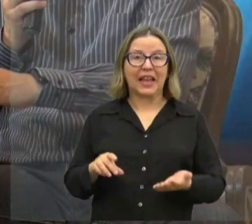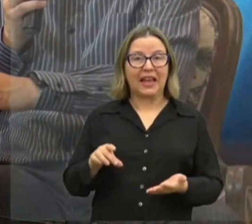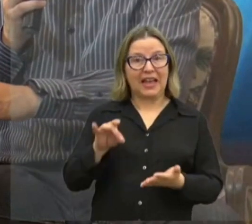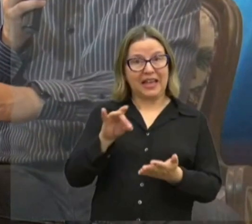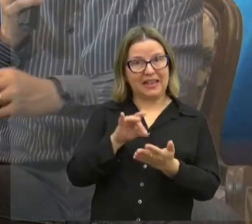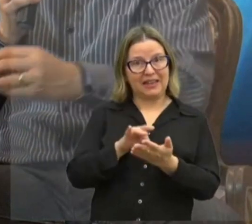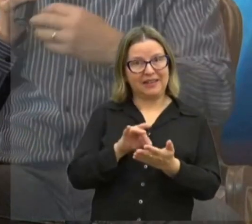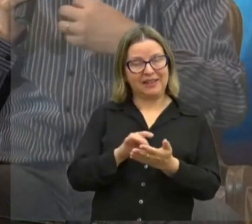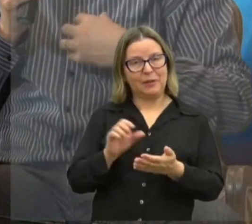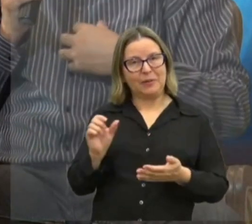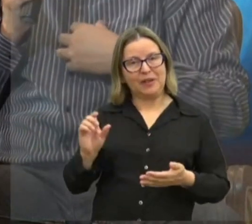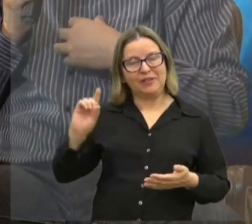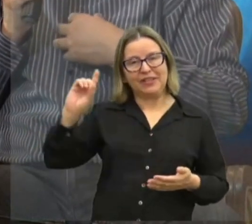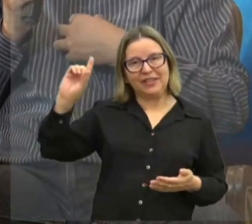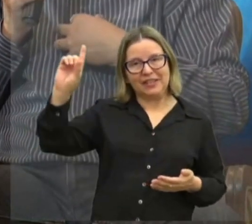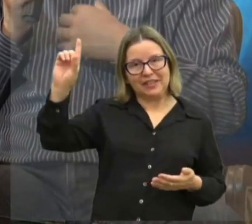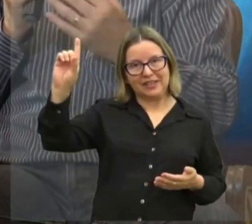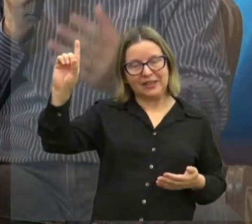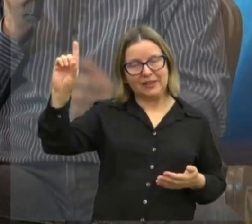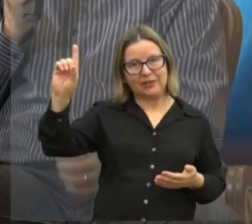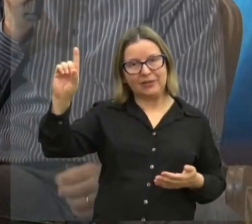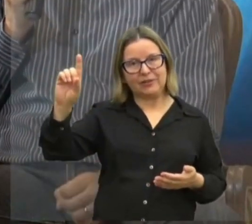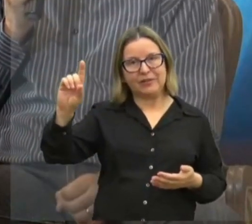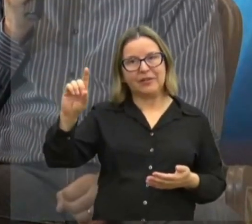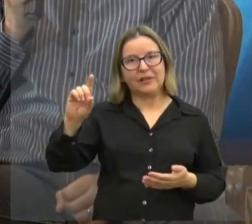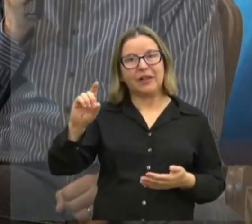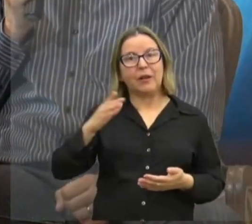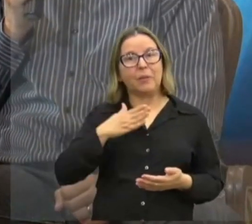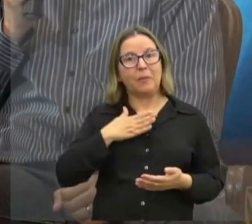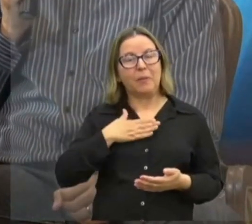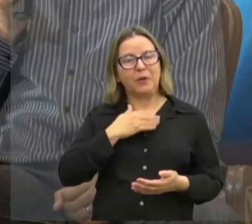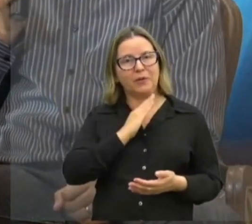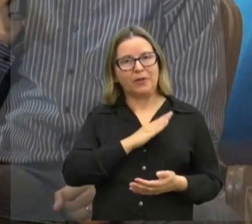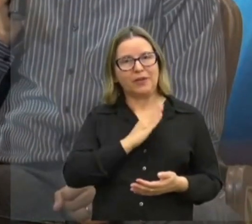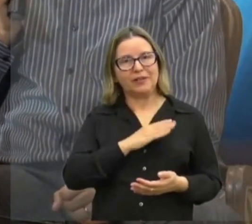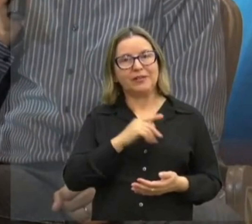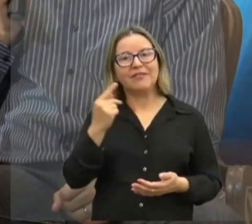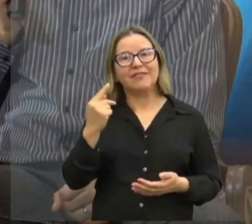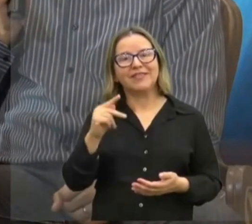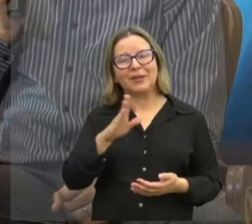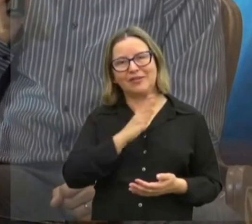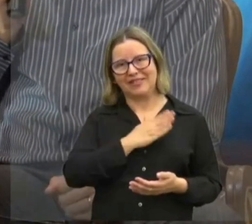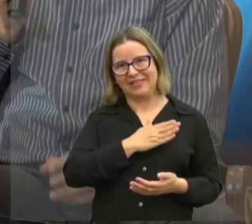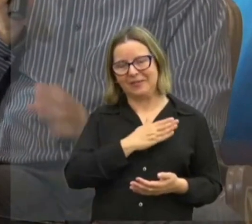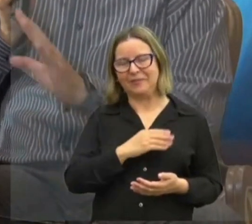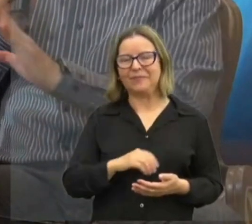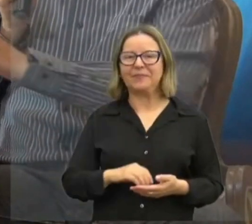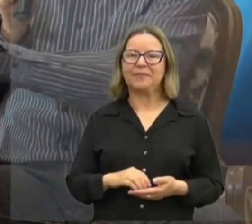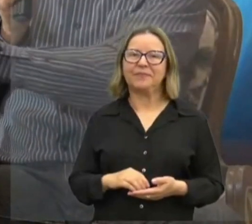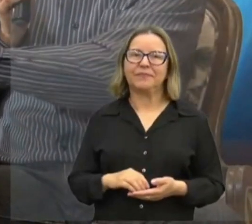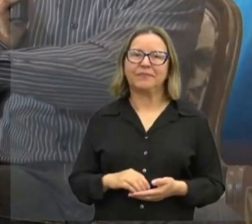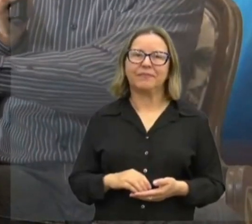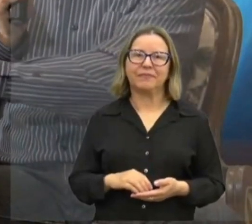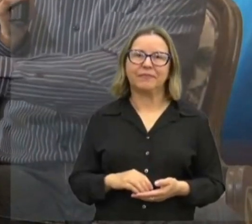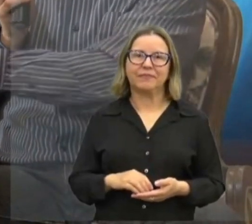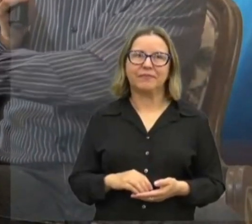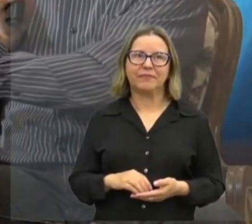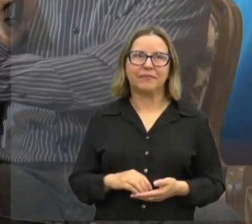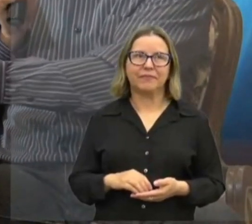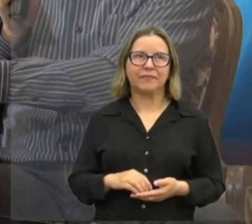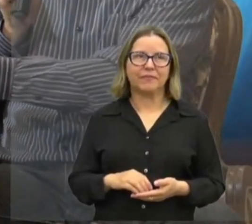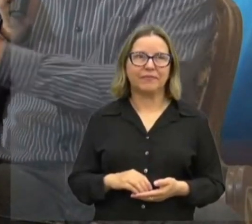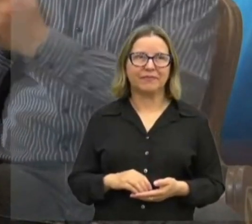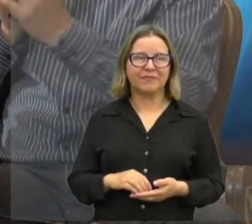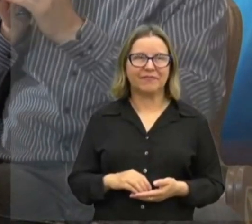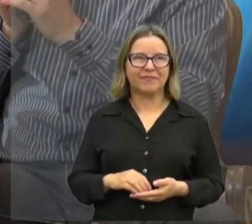realidade da palavra de Deus aplicada ao meu coração, ao seu coração. Amém. Para que você até,